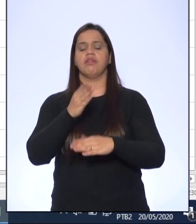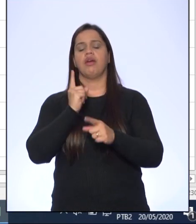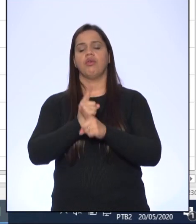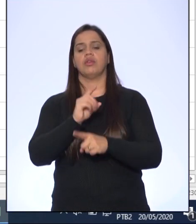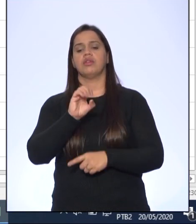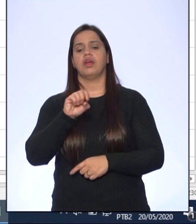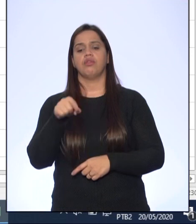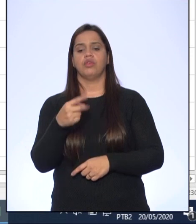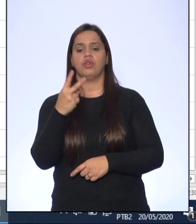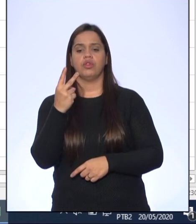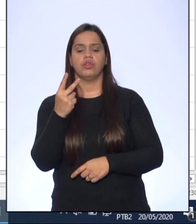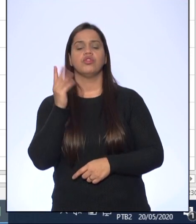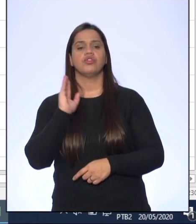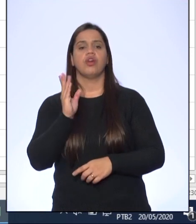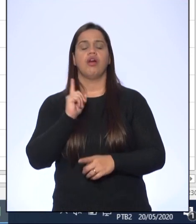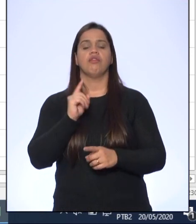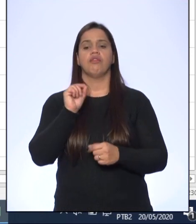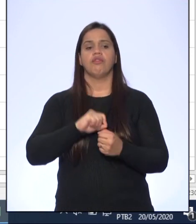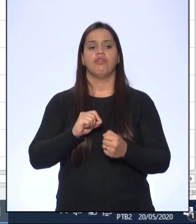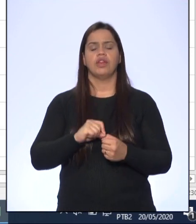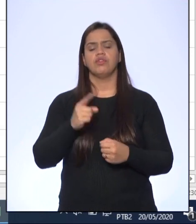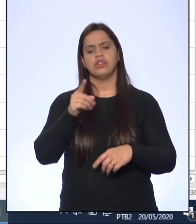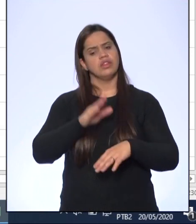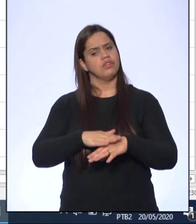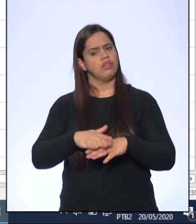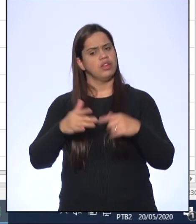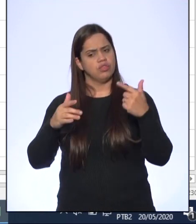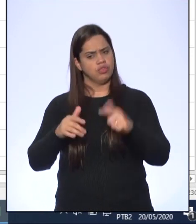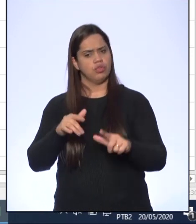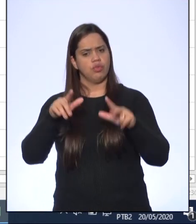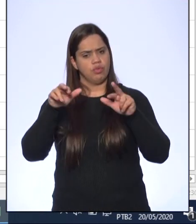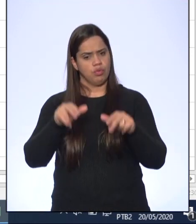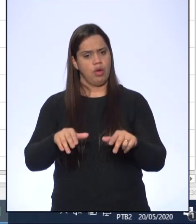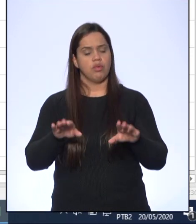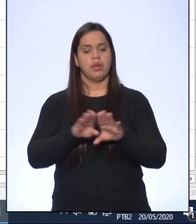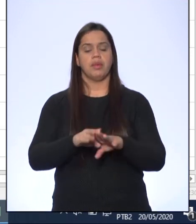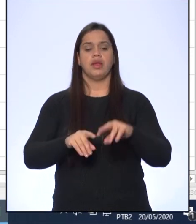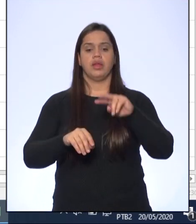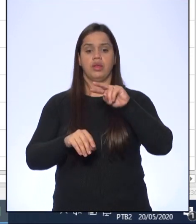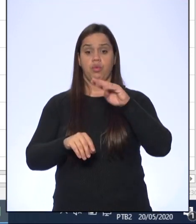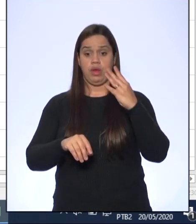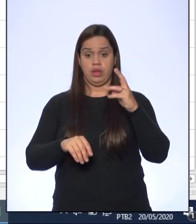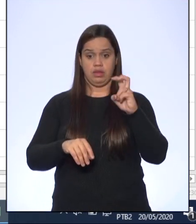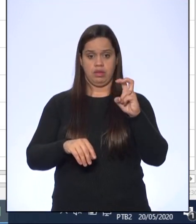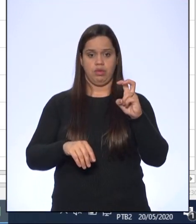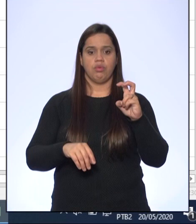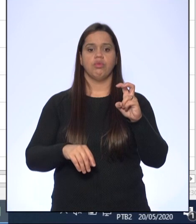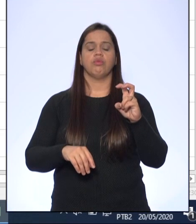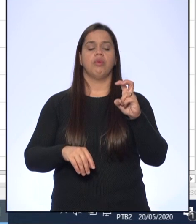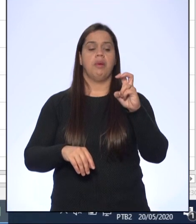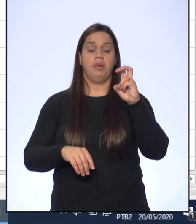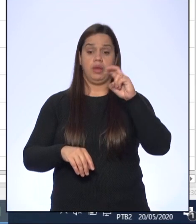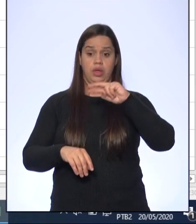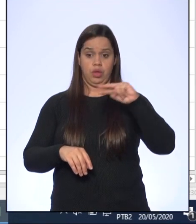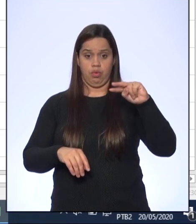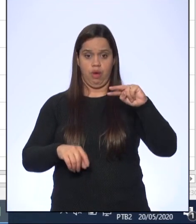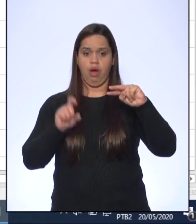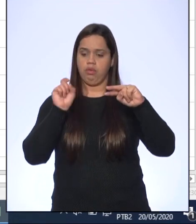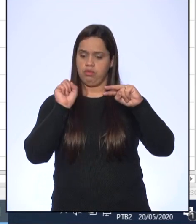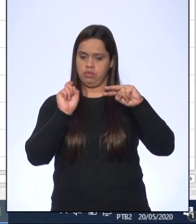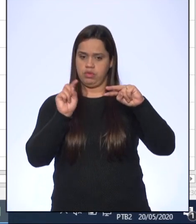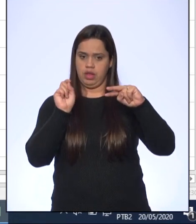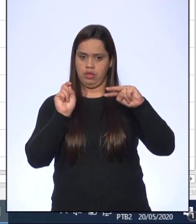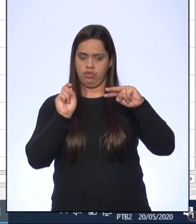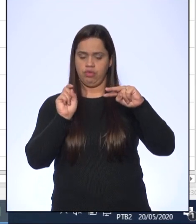0,2, como nós tínhamos feito. Faça a mesma coisa para o outro. Igual, seleciono. Quem que eu tenho que